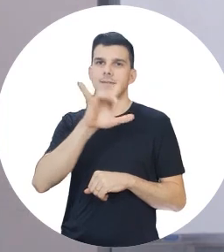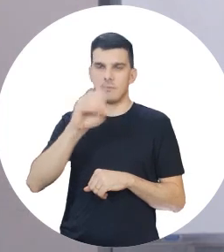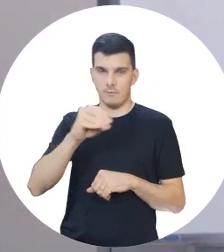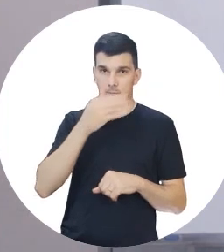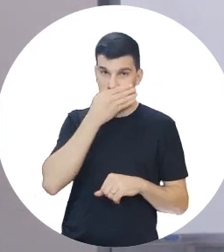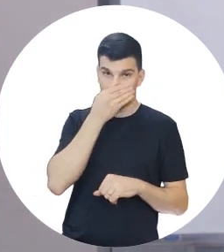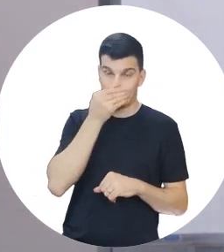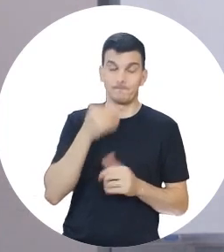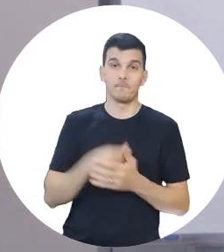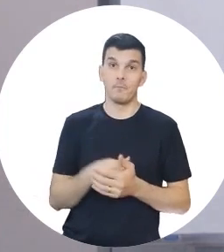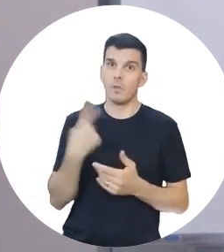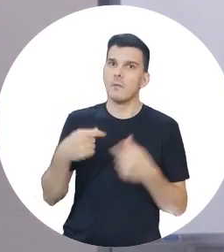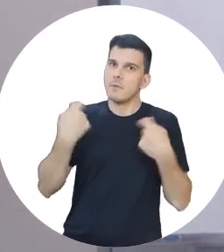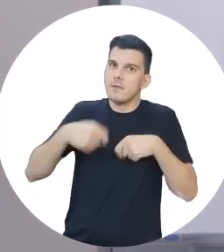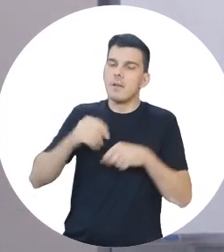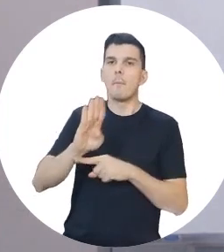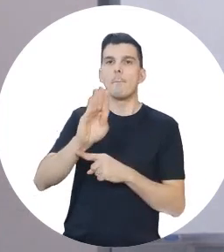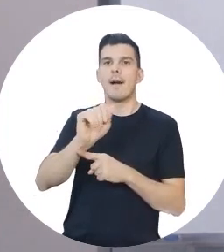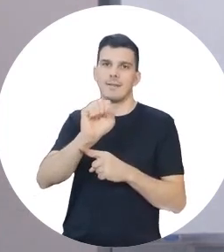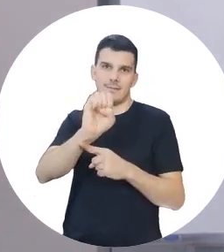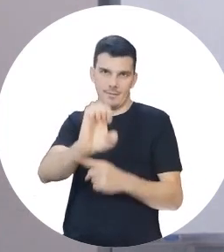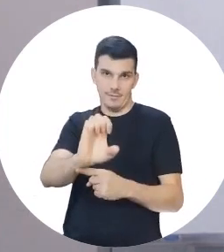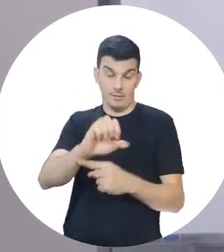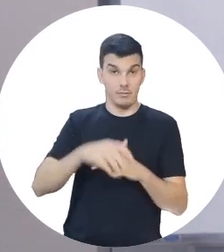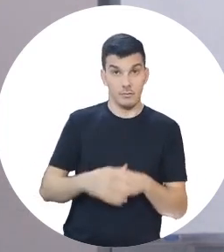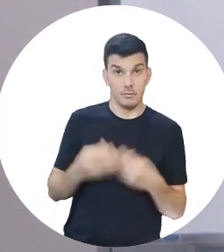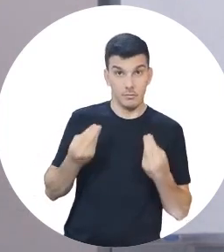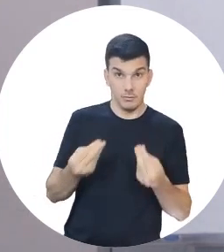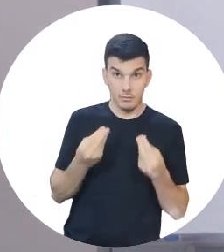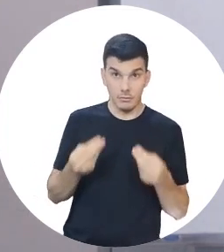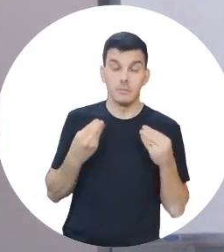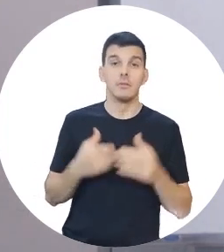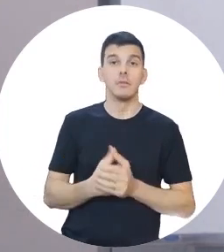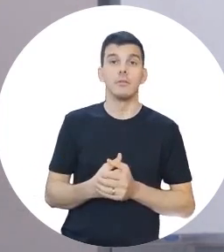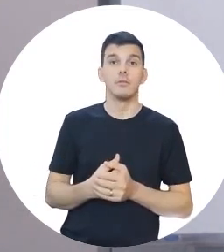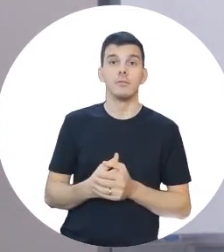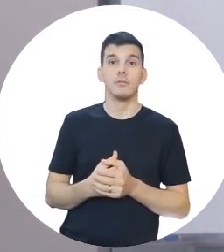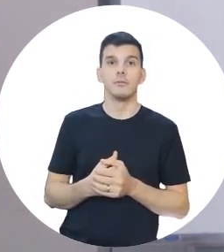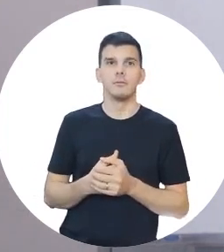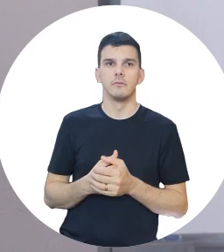ácido. Então, a gente precisa de uma base para